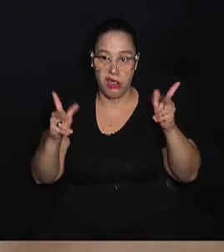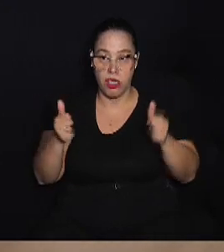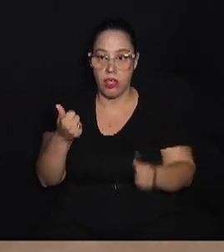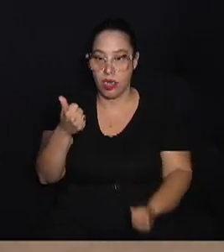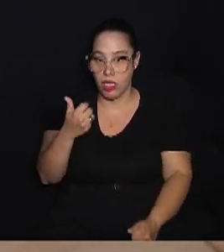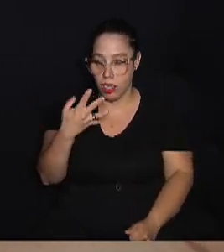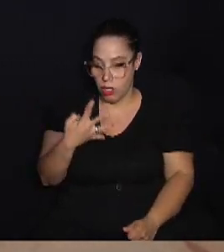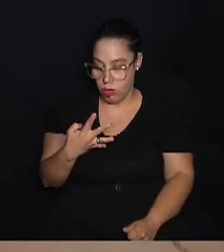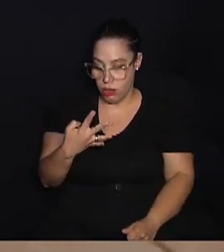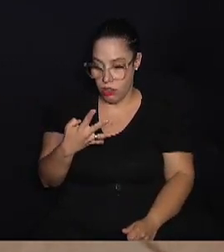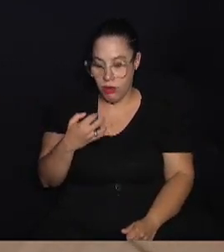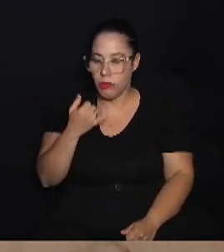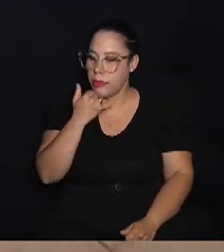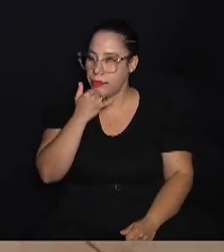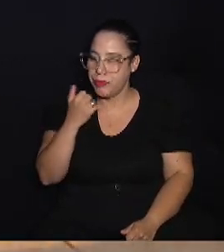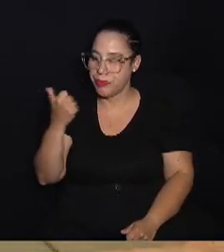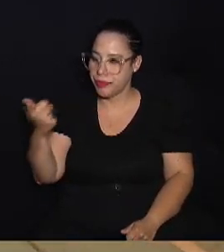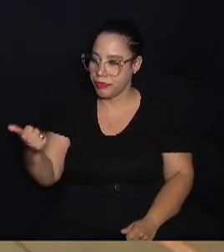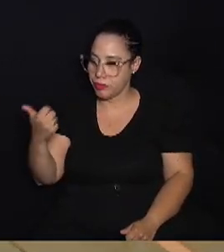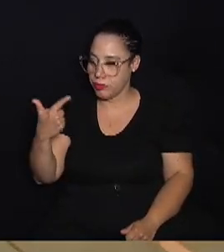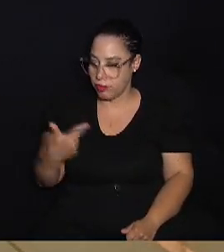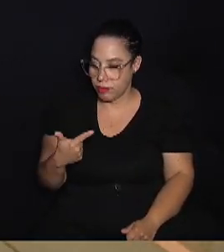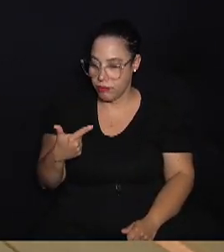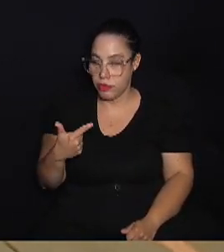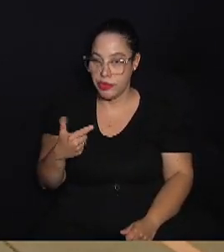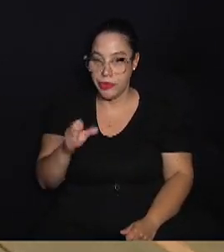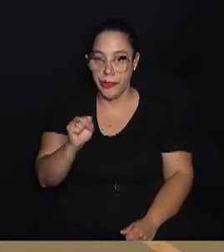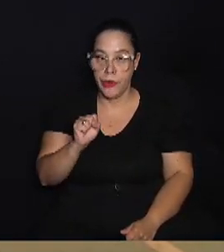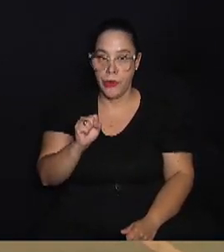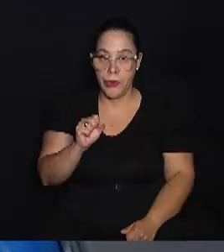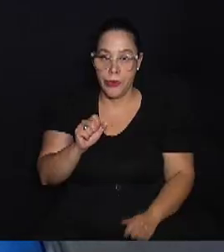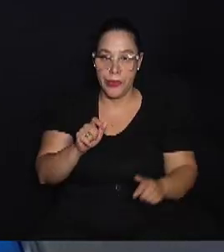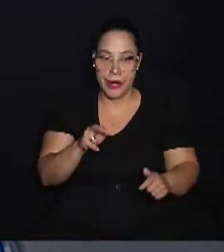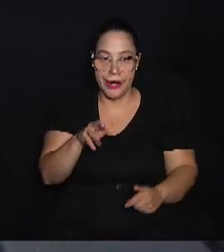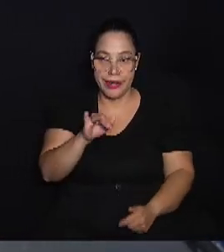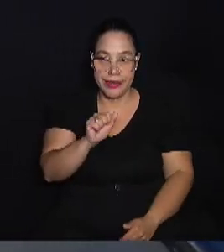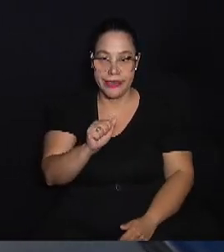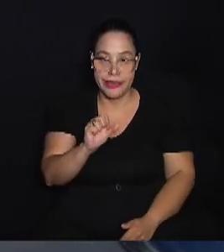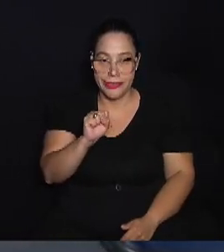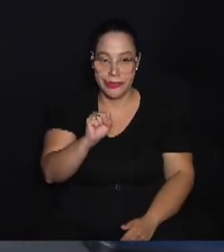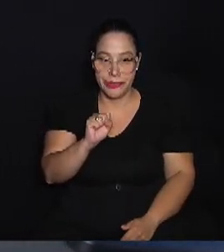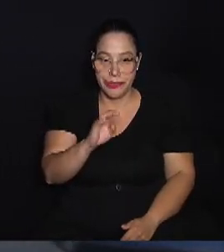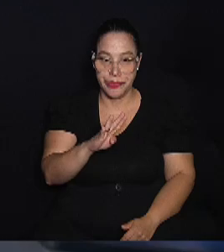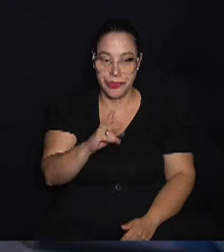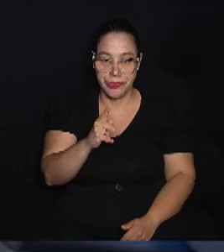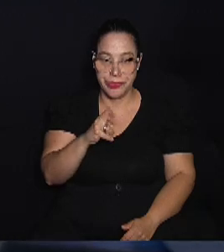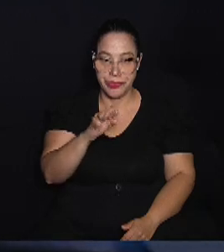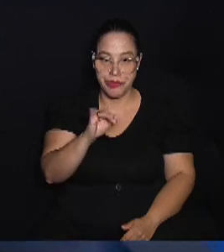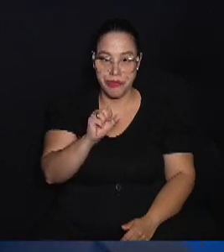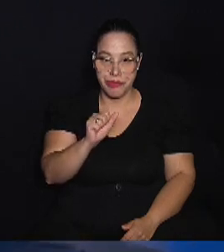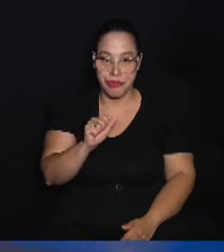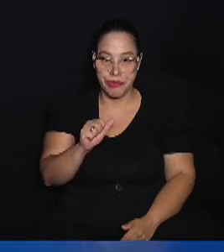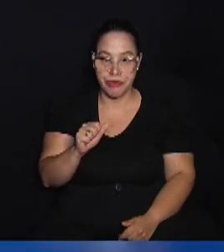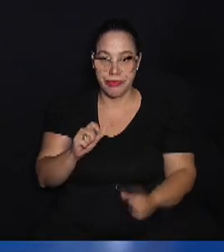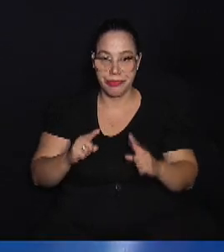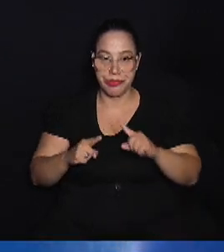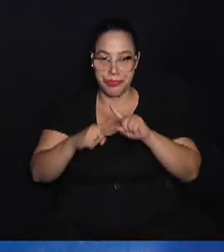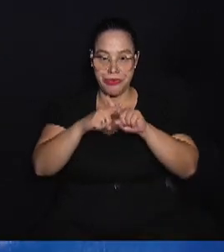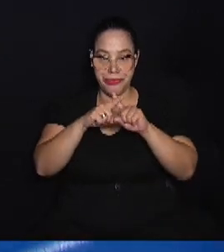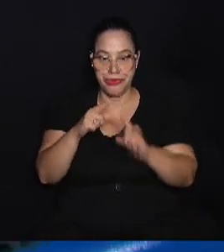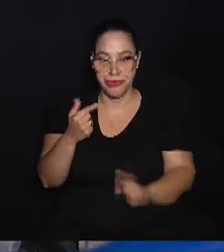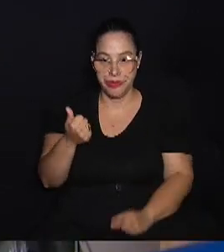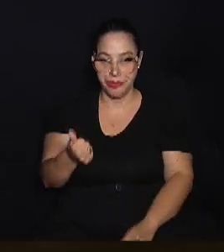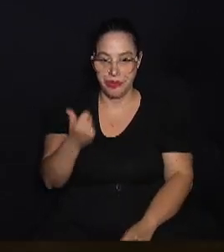são 4 na linha, né, jogando e 8 na reserva, é isso? Então, o time de competição são 12, né, que jogam